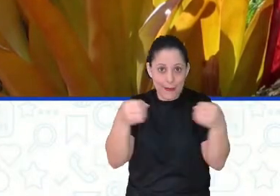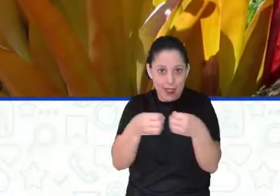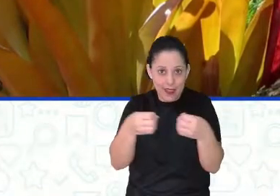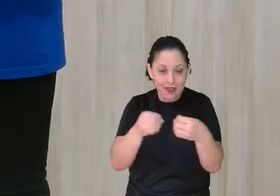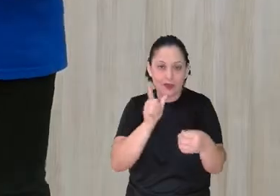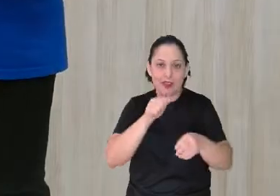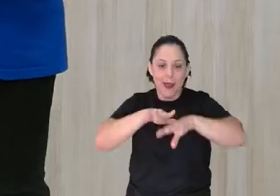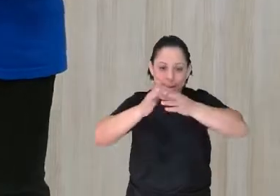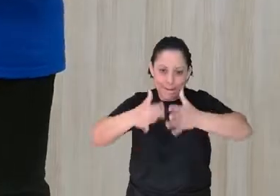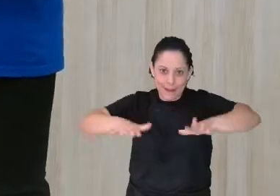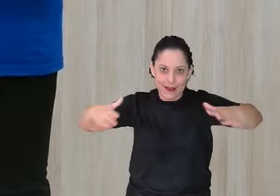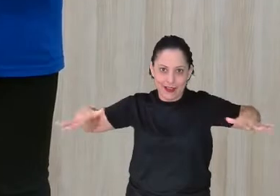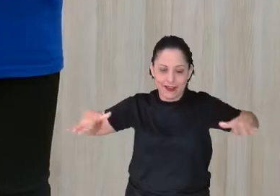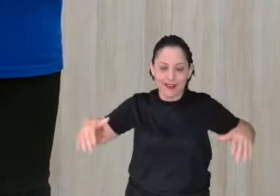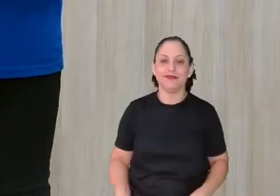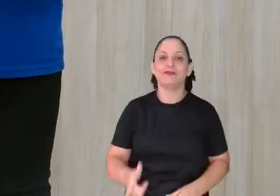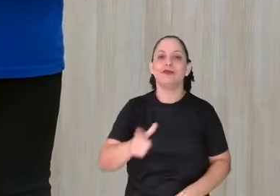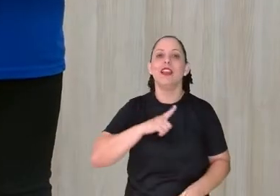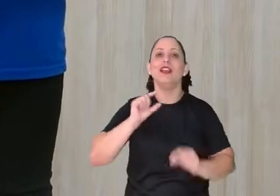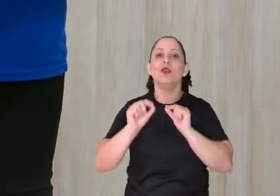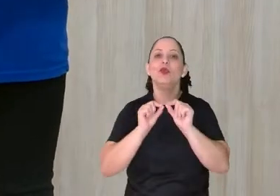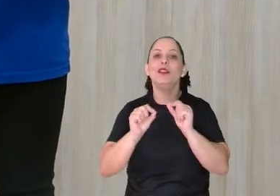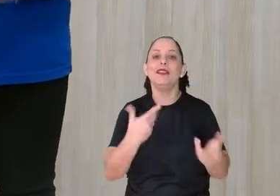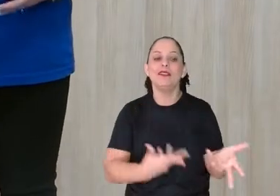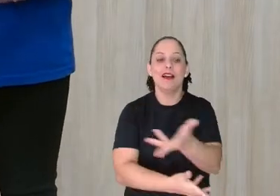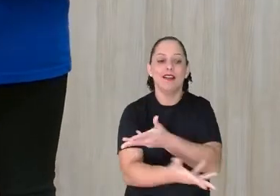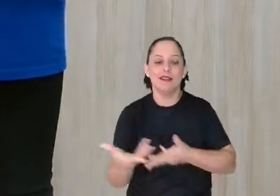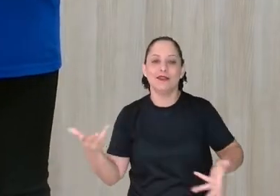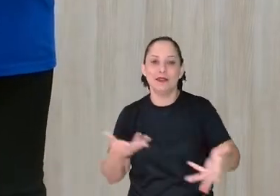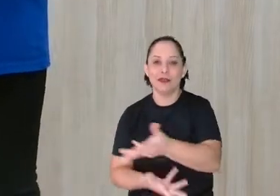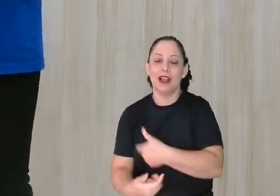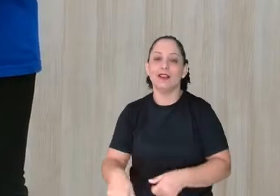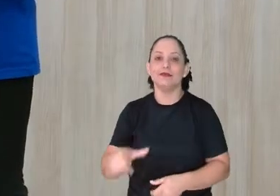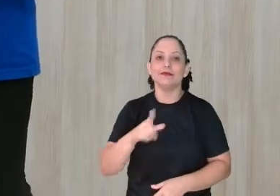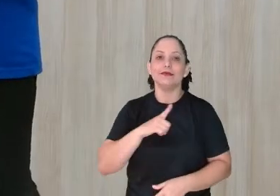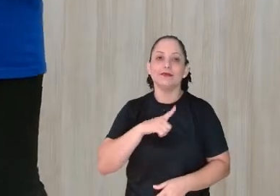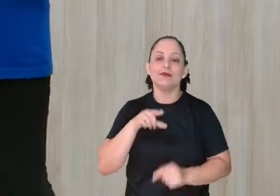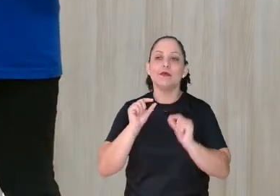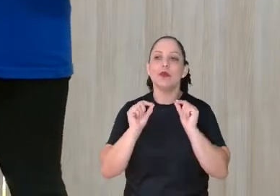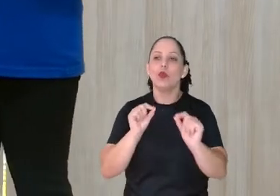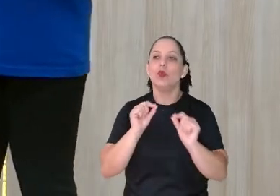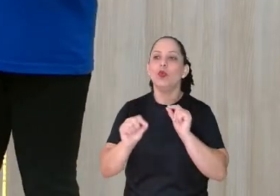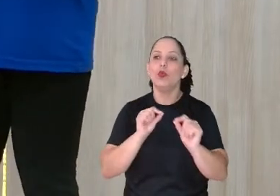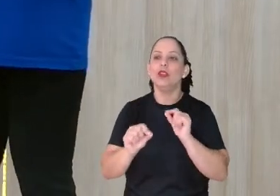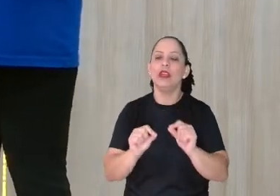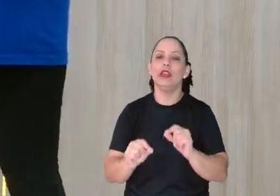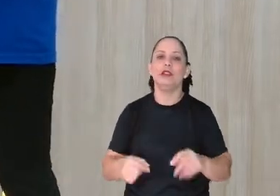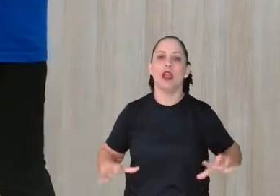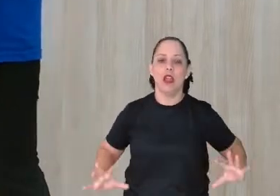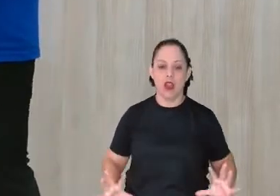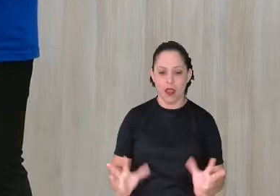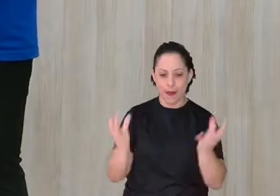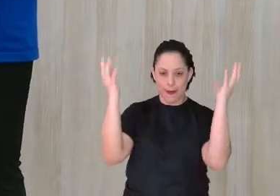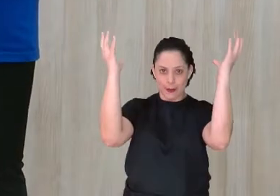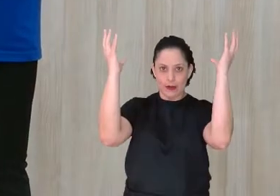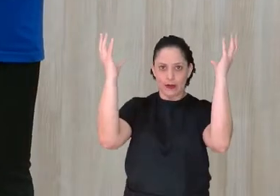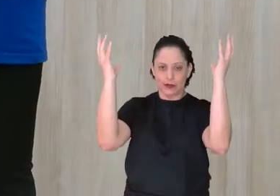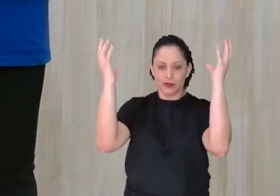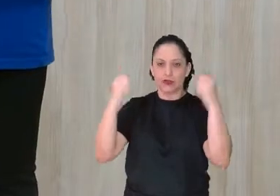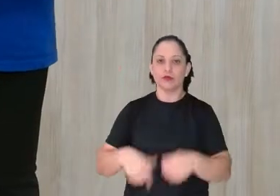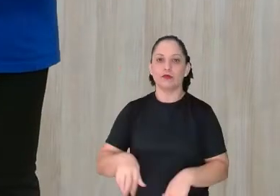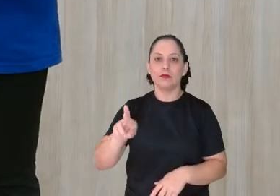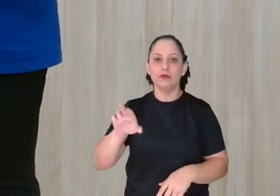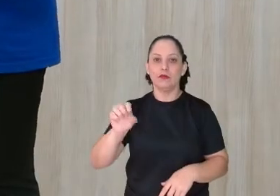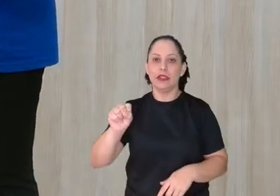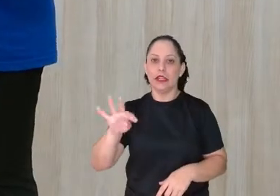ver, né, alguns ecossistemas um pouco diferentes, como restinga, como, nós estamos falando de terrestre, mas a